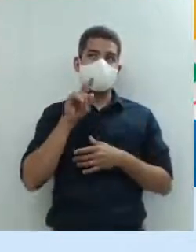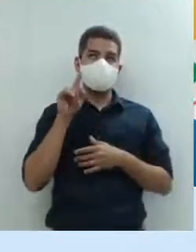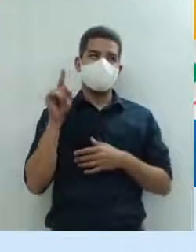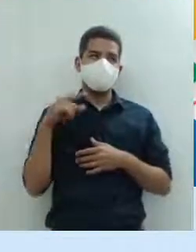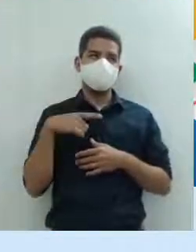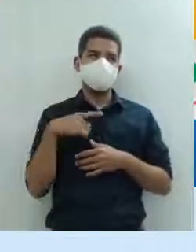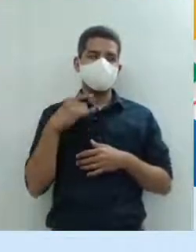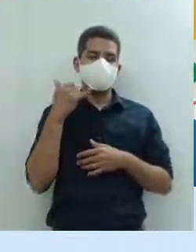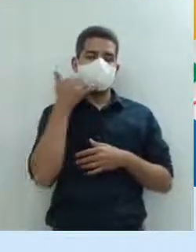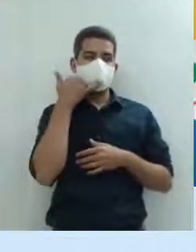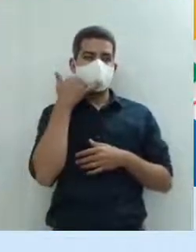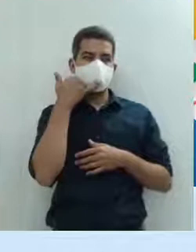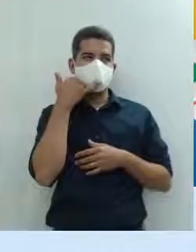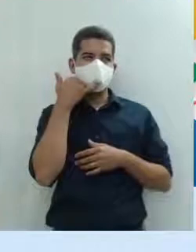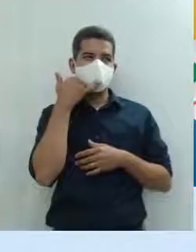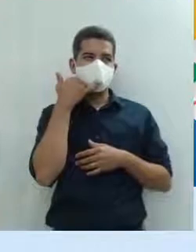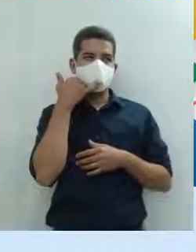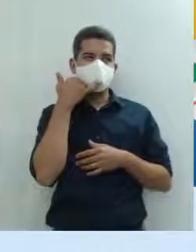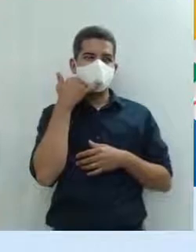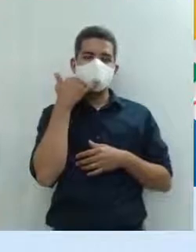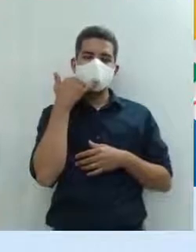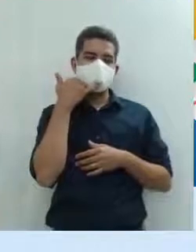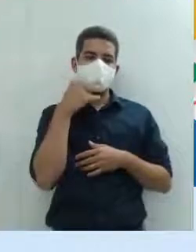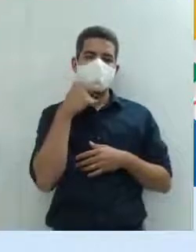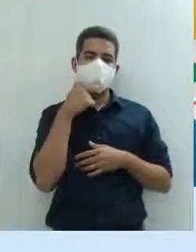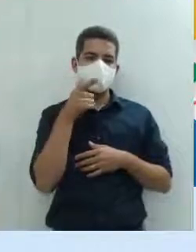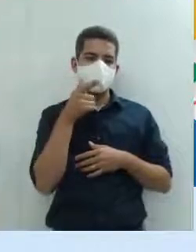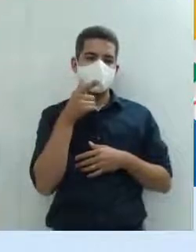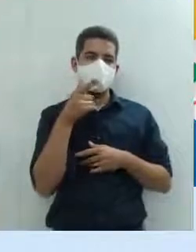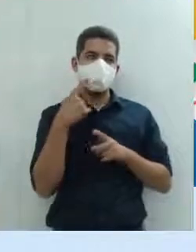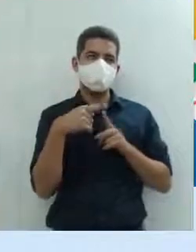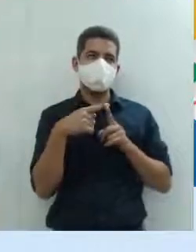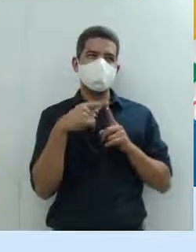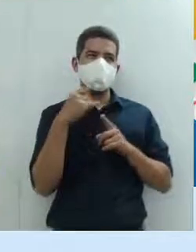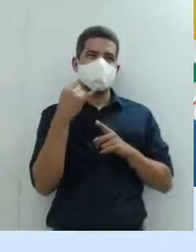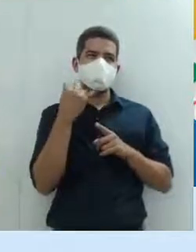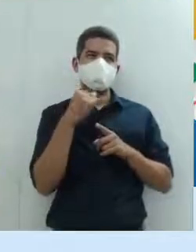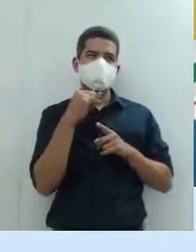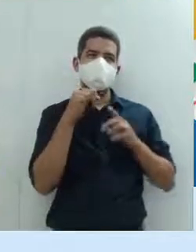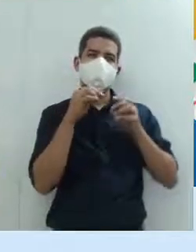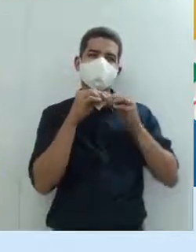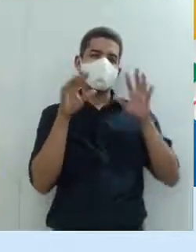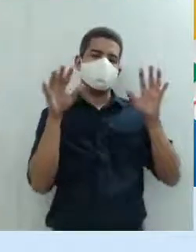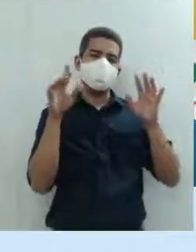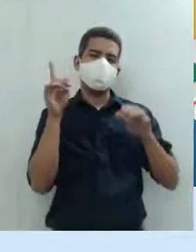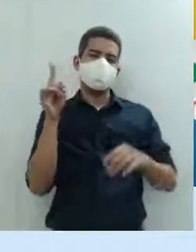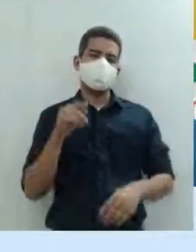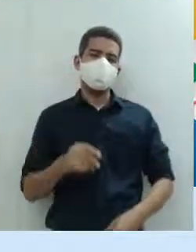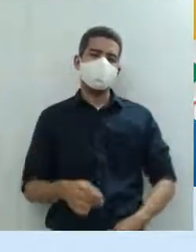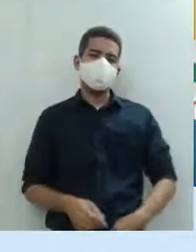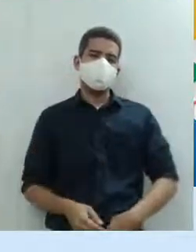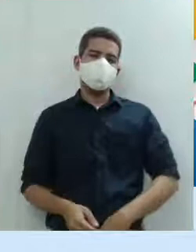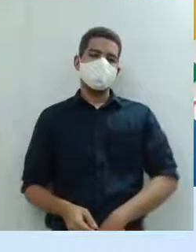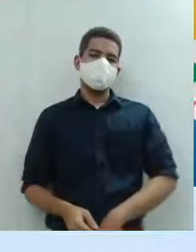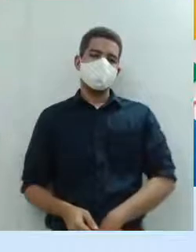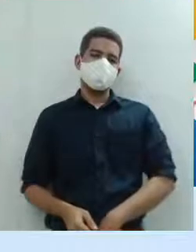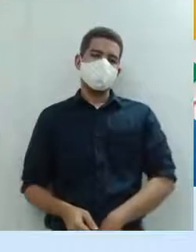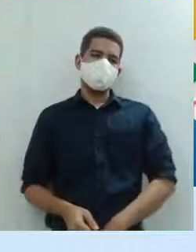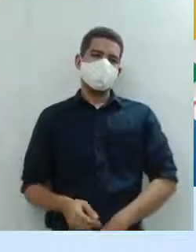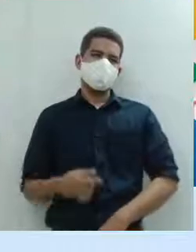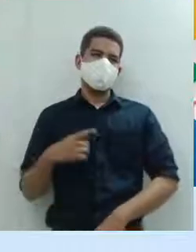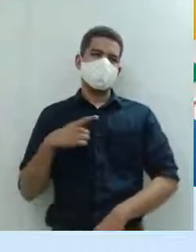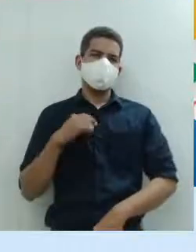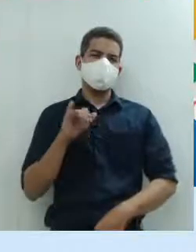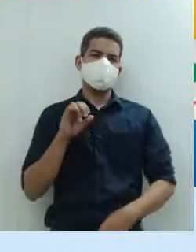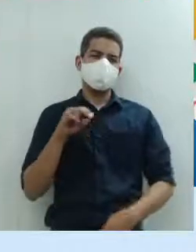ligar para minha mãe. Mãe, não ia chegar nunca, porque a energia está propagando no espaço infinito, né? Então, graças a esses íons,